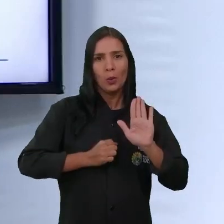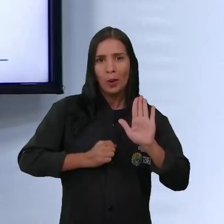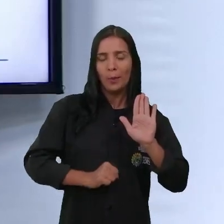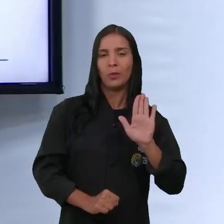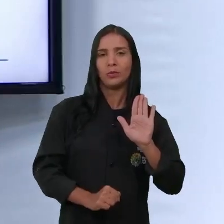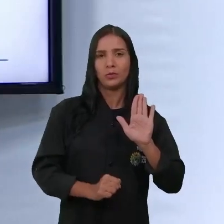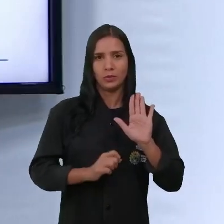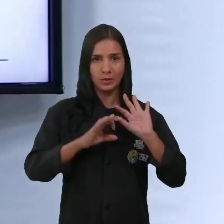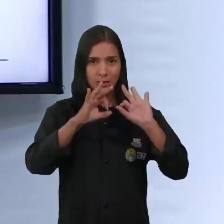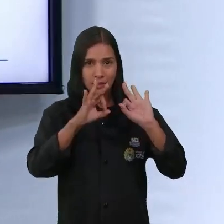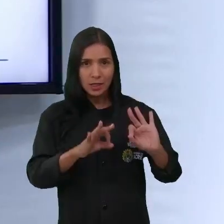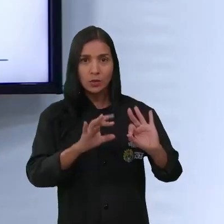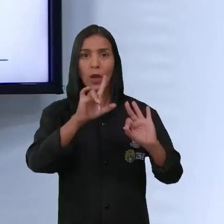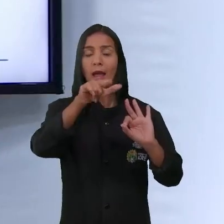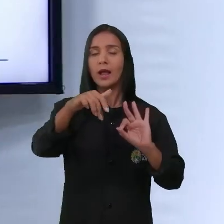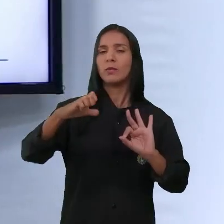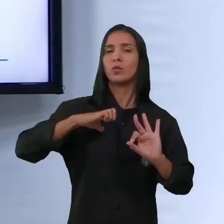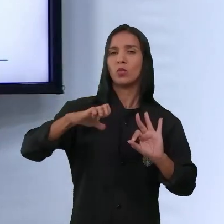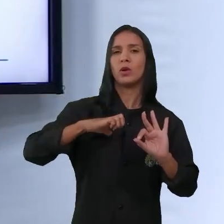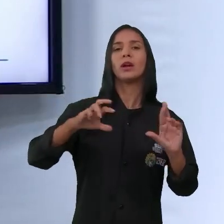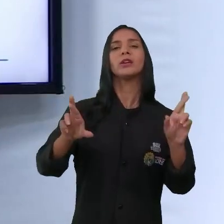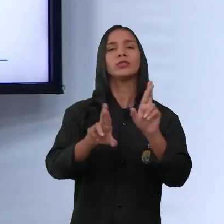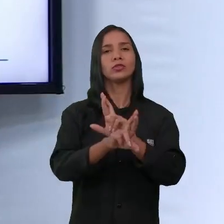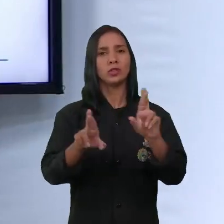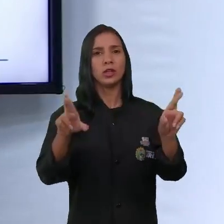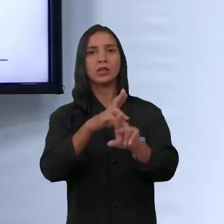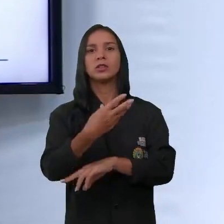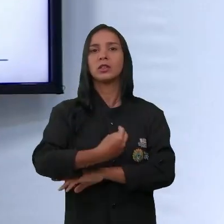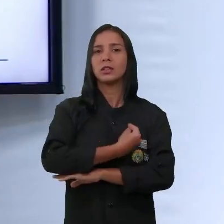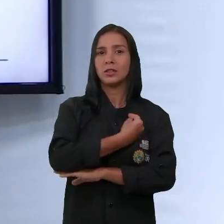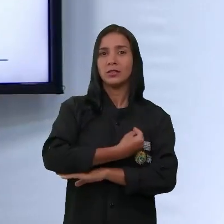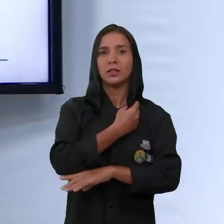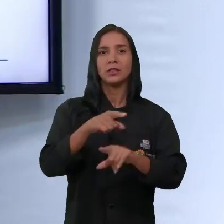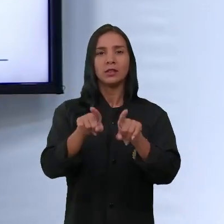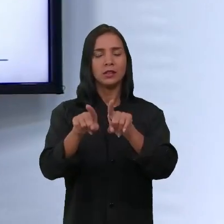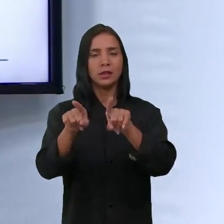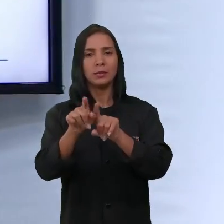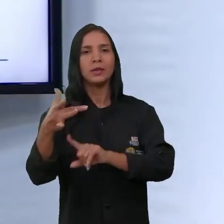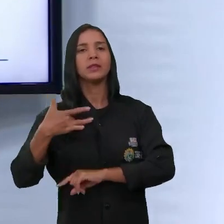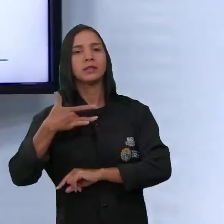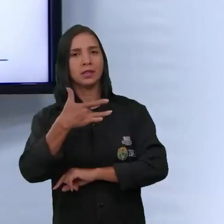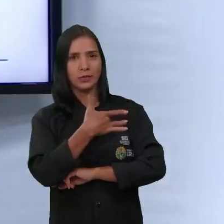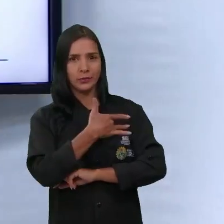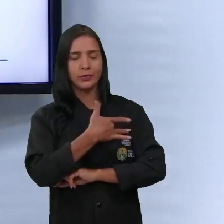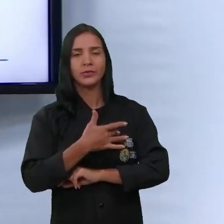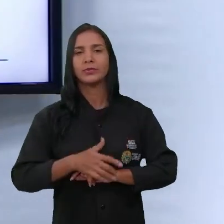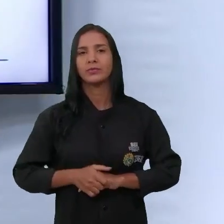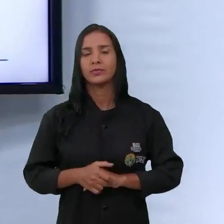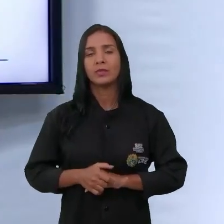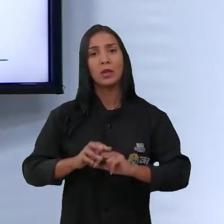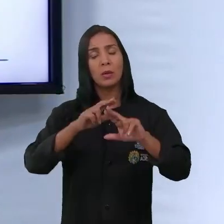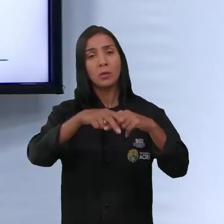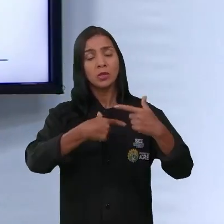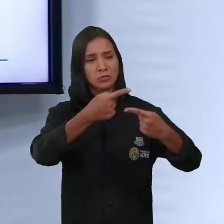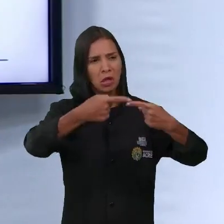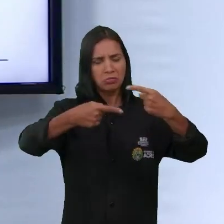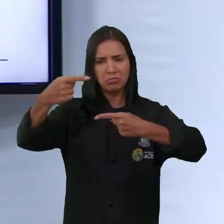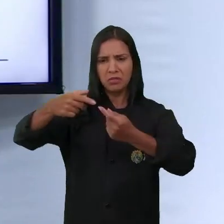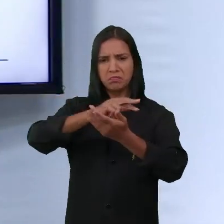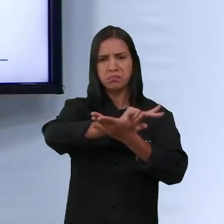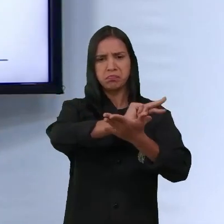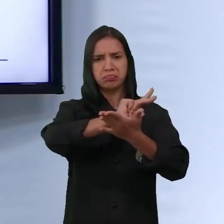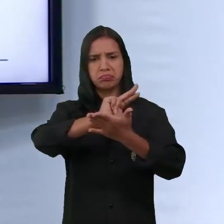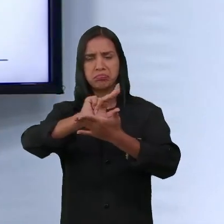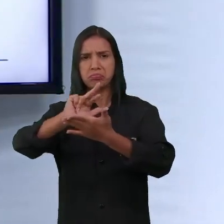É uma questão de bioética também. E aí você pode perceber que o debate ele é muito vasto a respeito